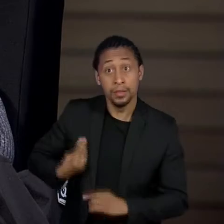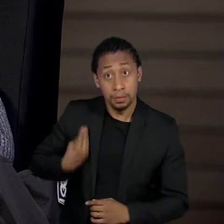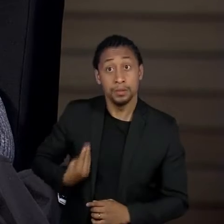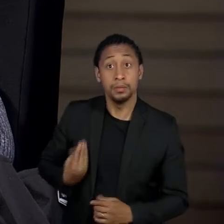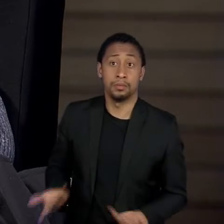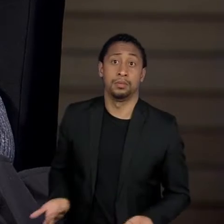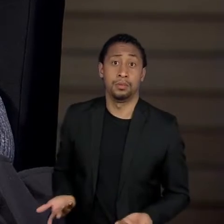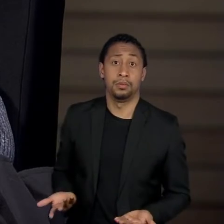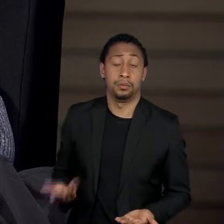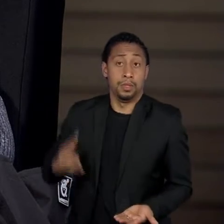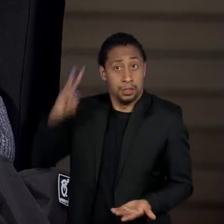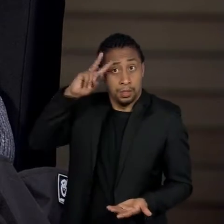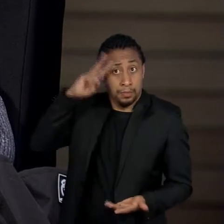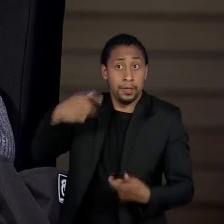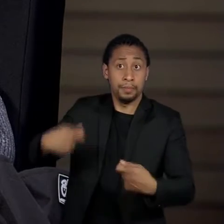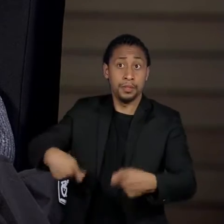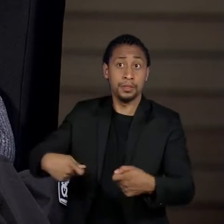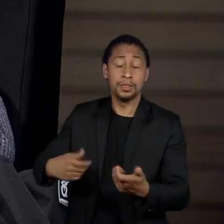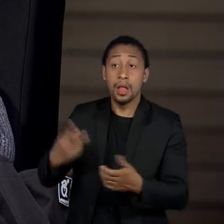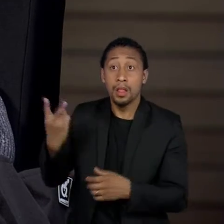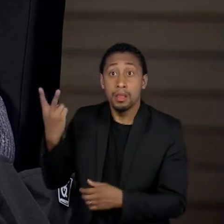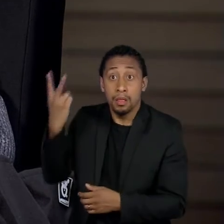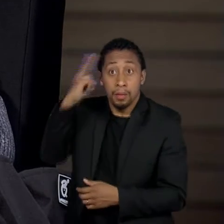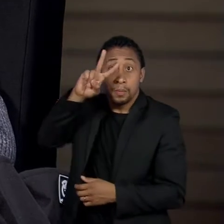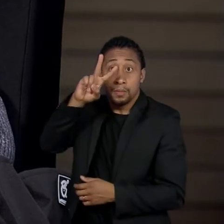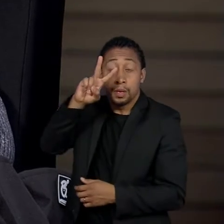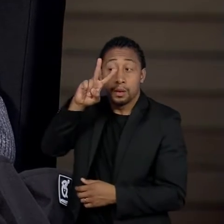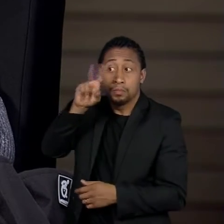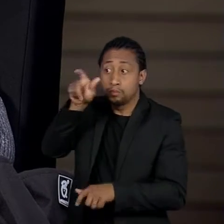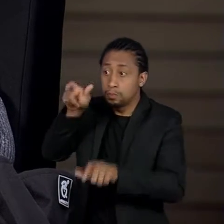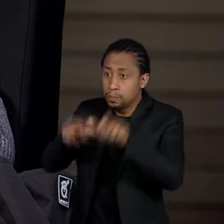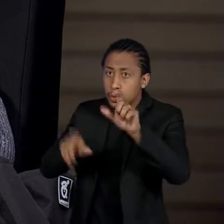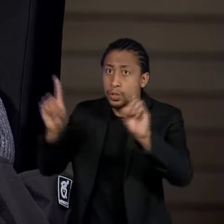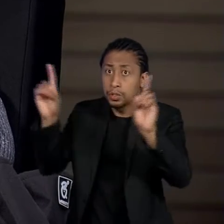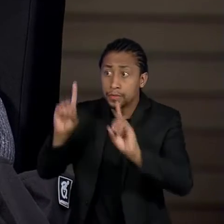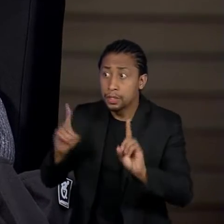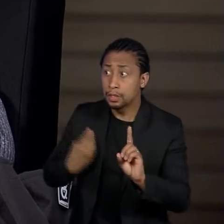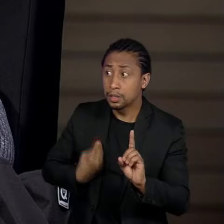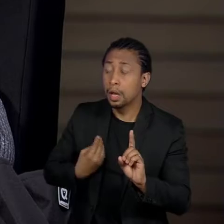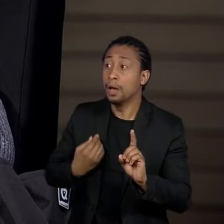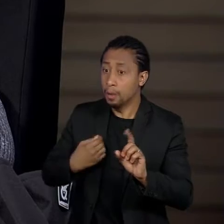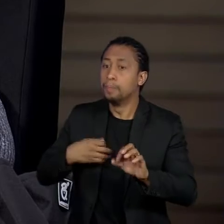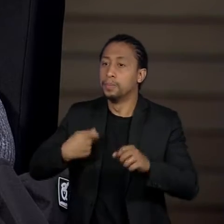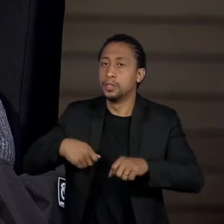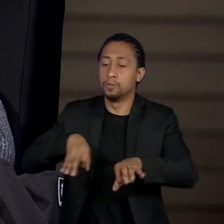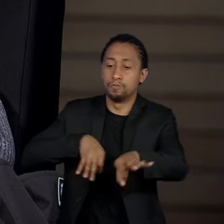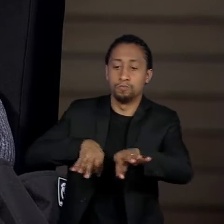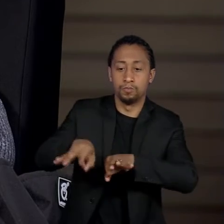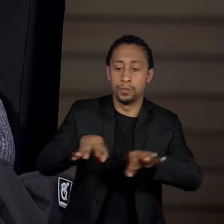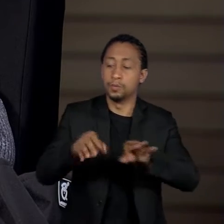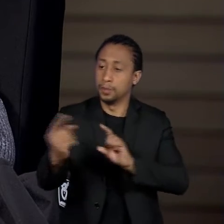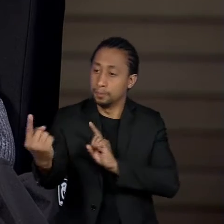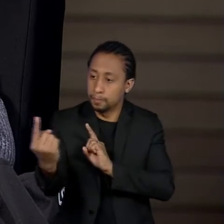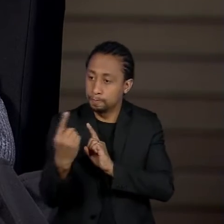que existe já vem dessa quebra desse impasse atitudinal.